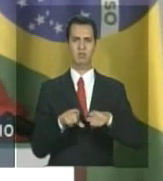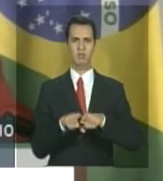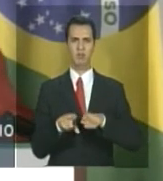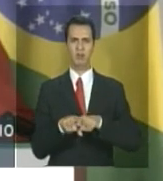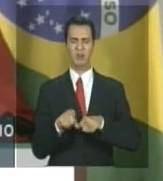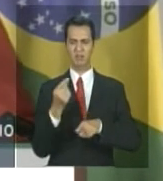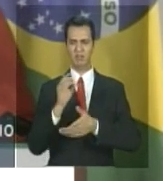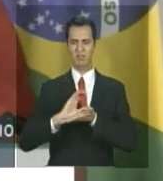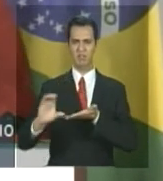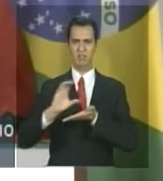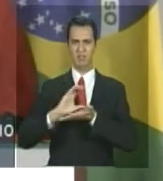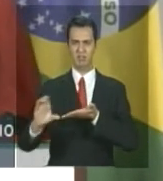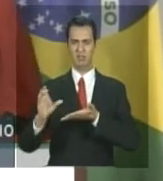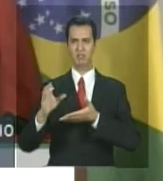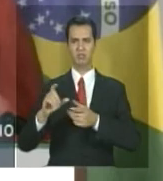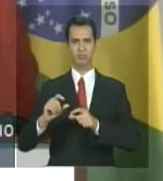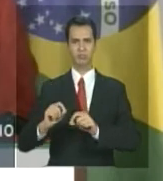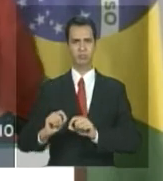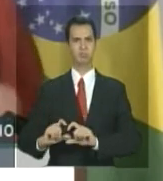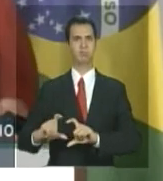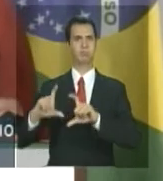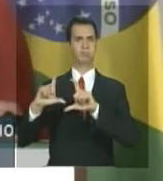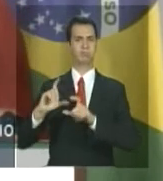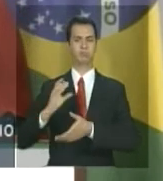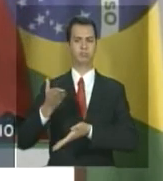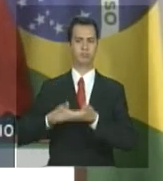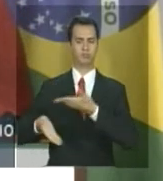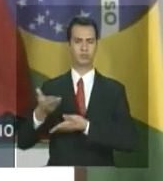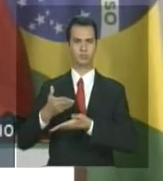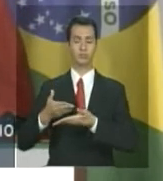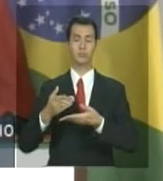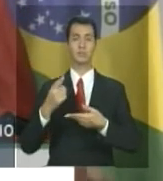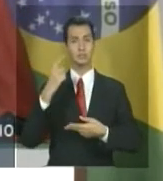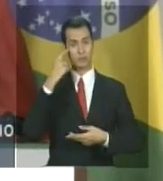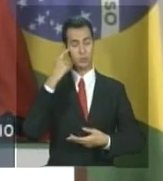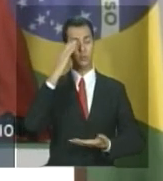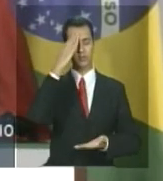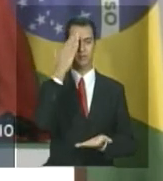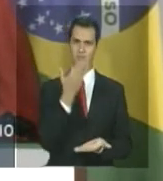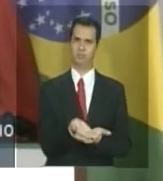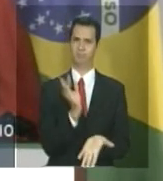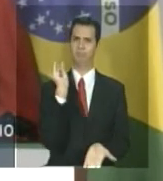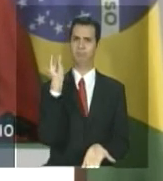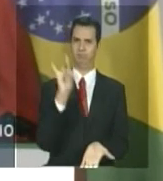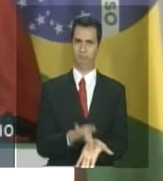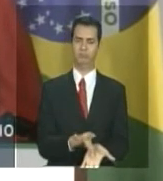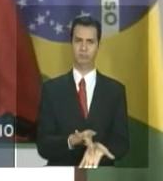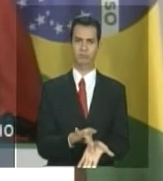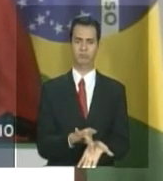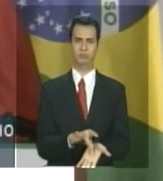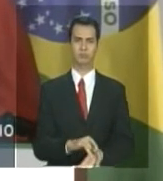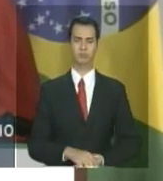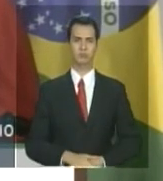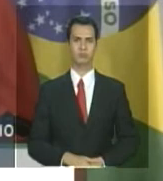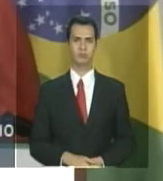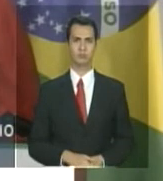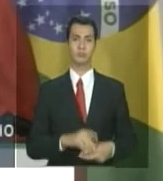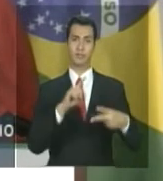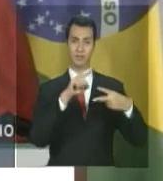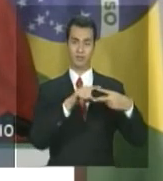dos investimentos diretos recíprocos. Eu tenho certeza que,